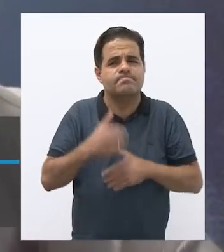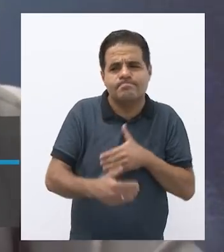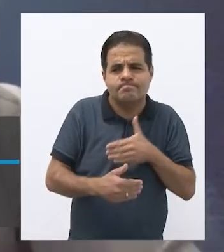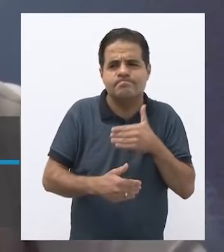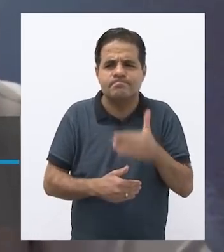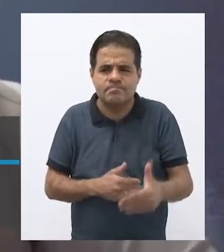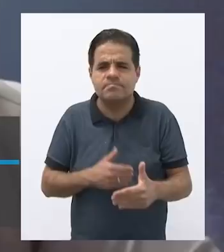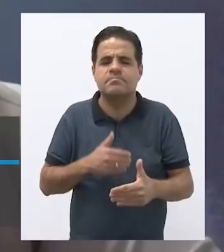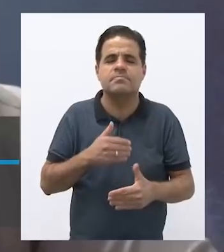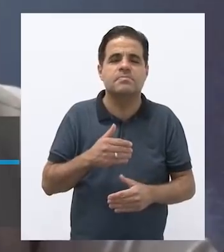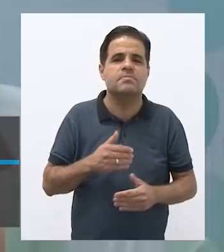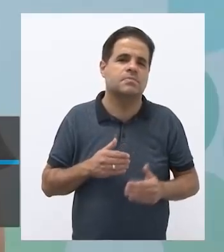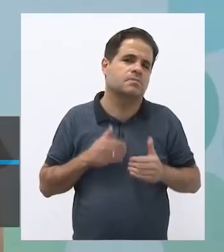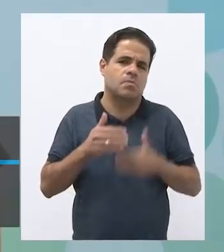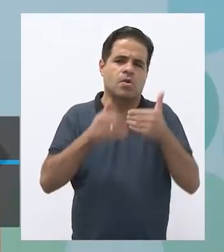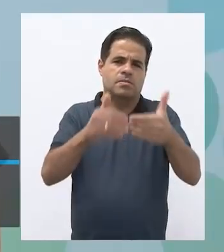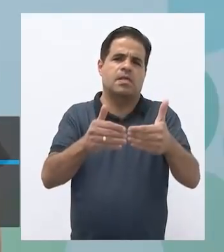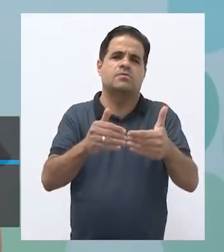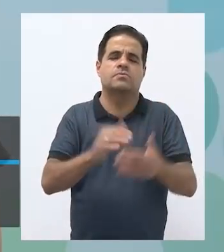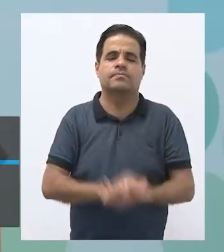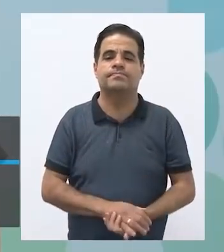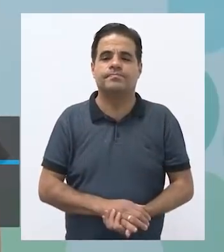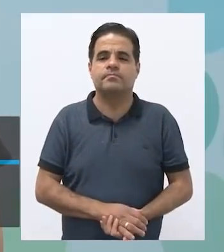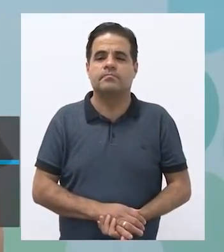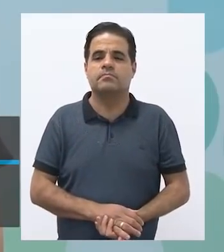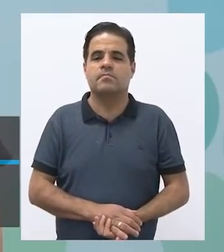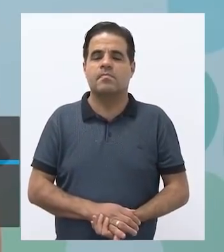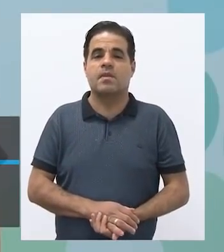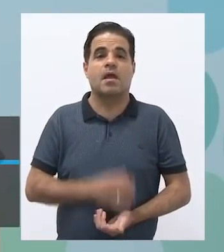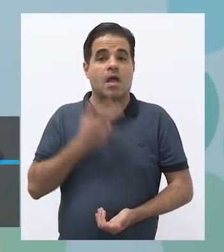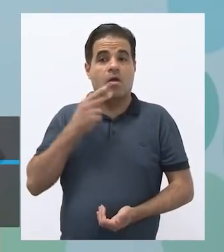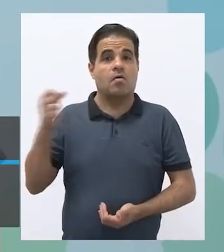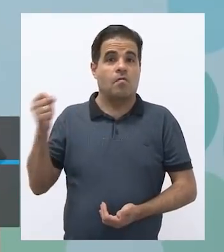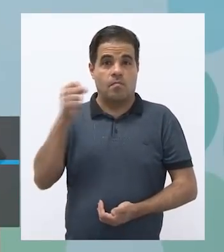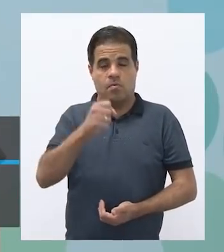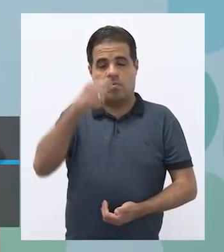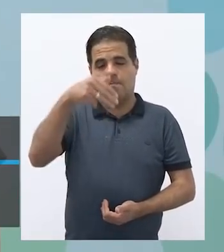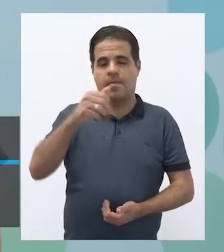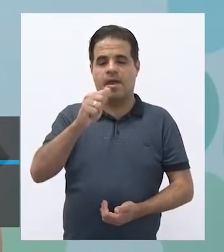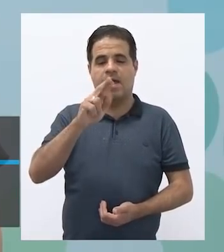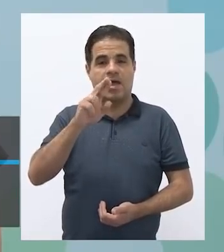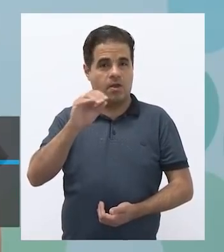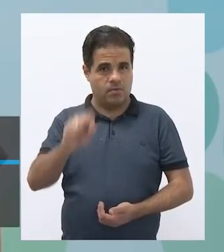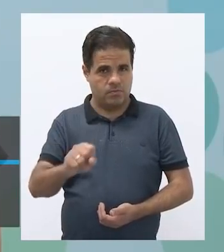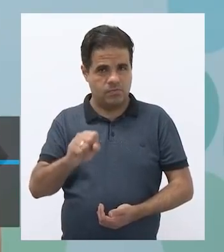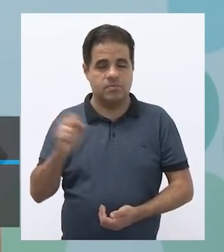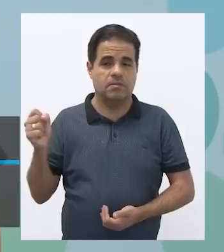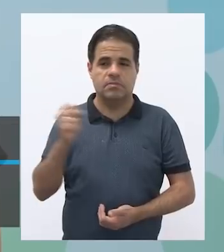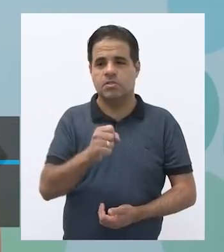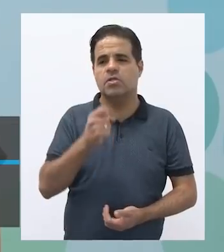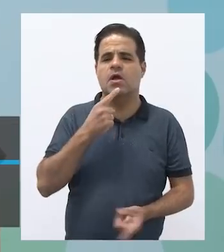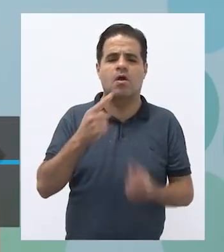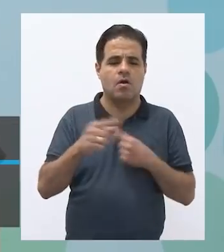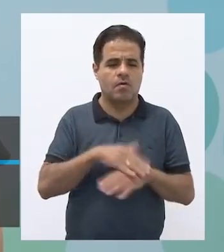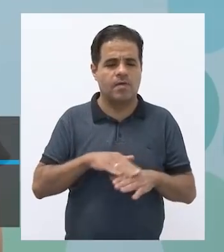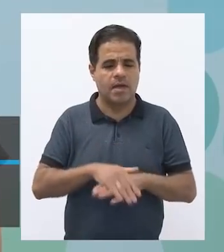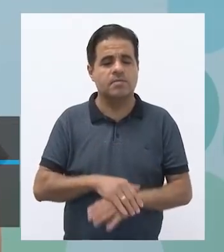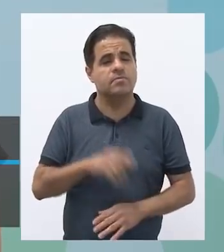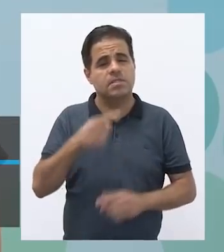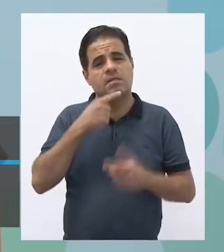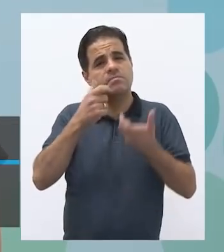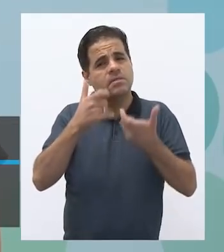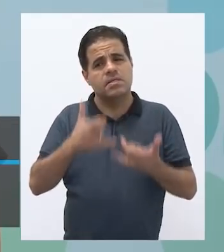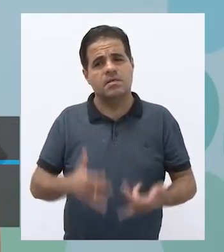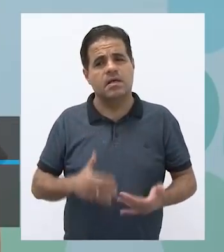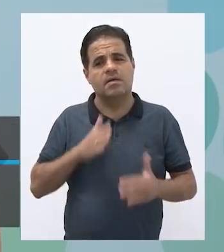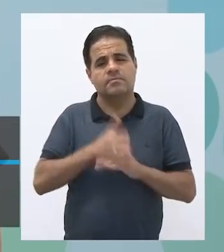Ô, Carlos, e agora eu vou colocar o Marcos aqui na conversa, né? Porque você está falando